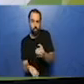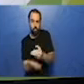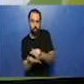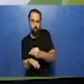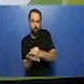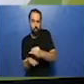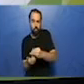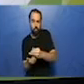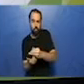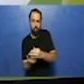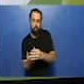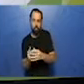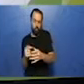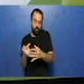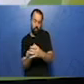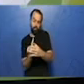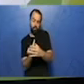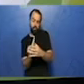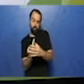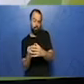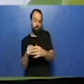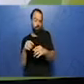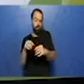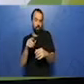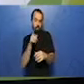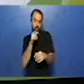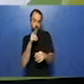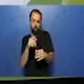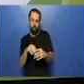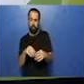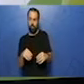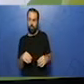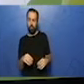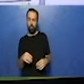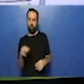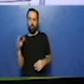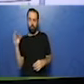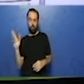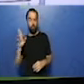na estação de tratamento de água, que nós vamos falar agora.